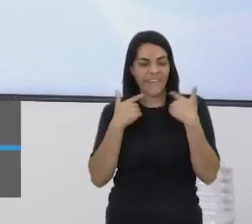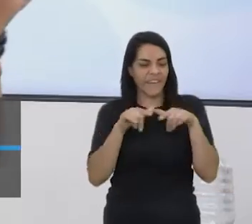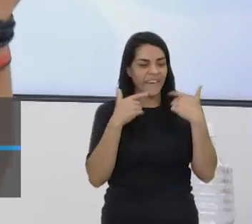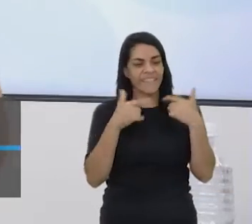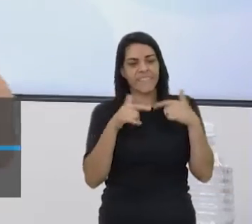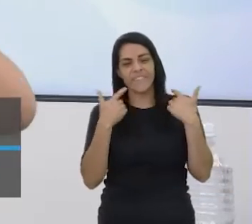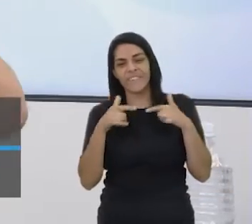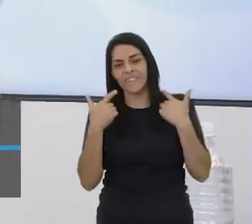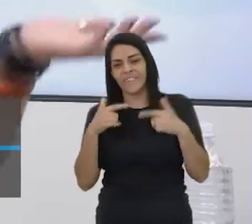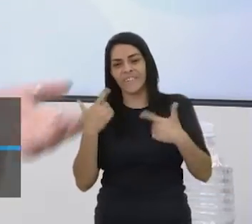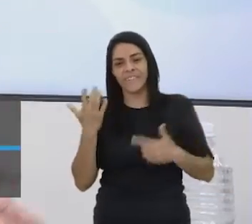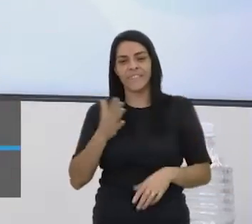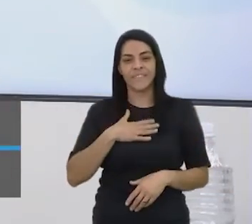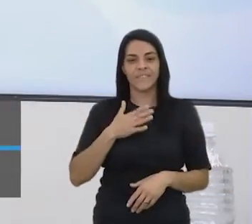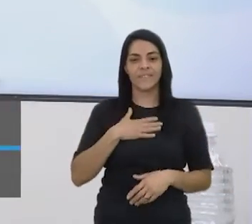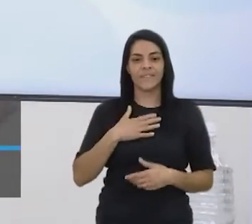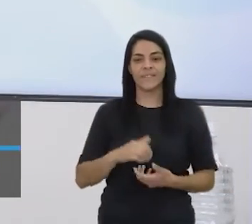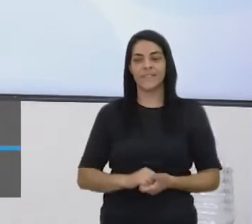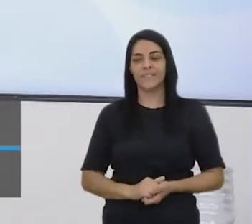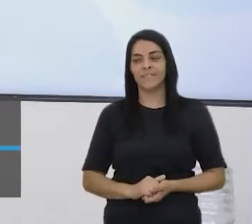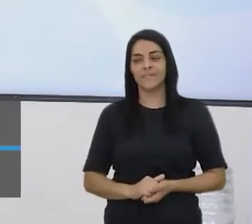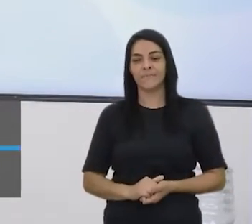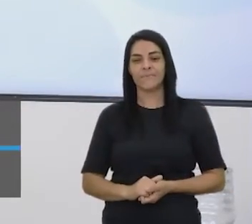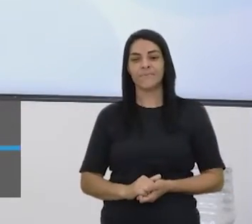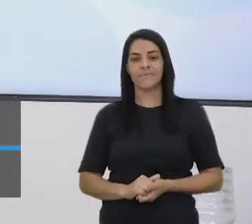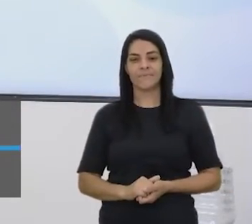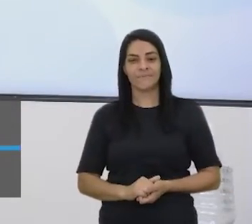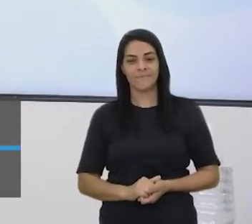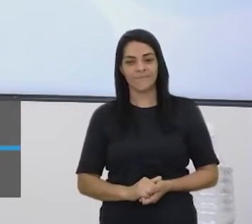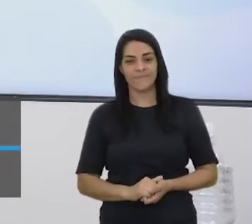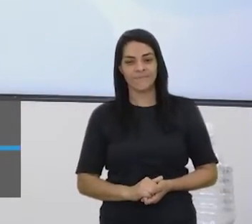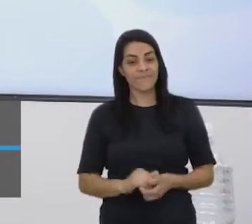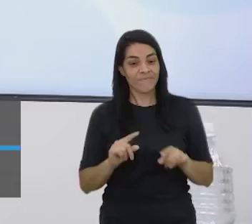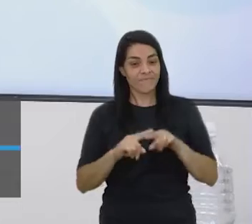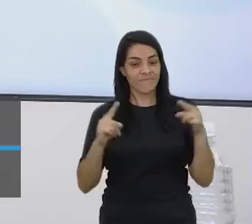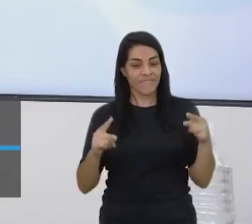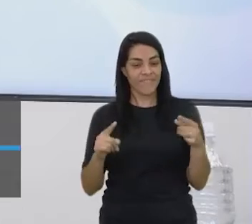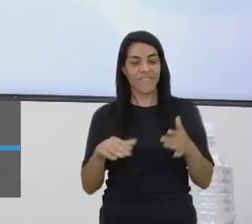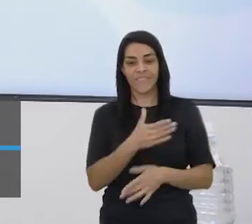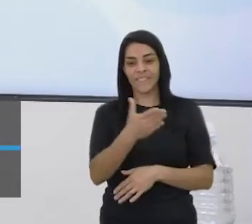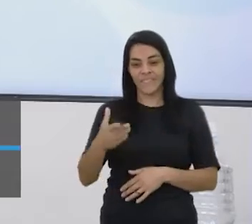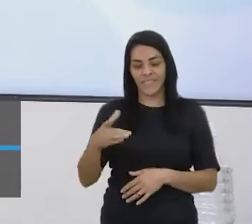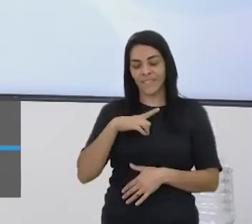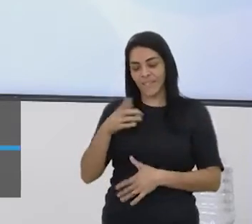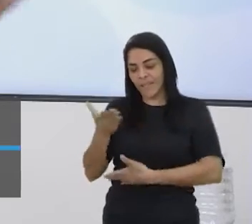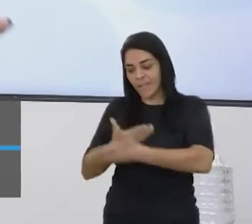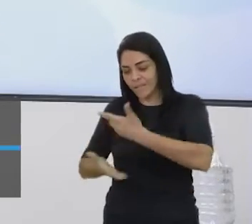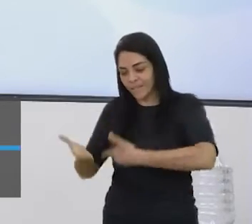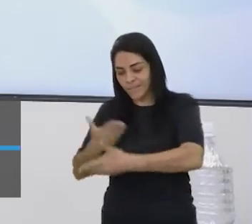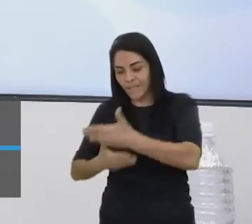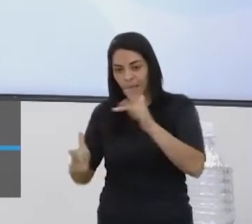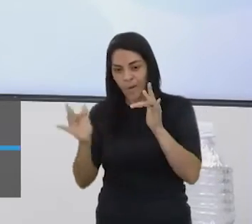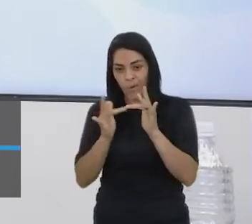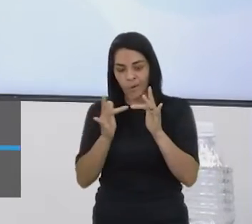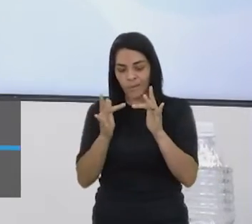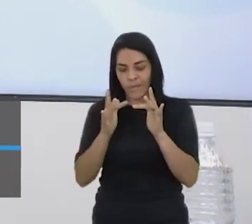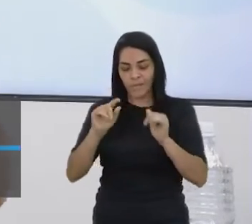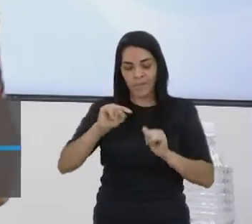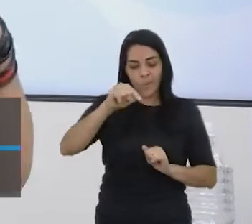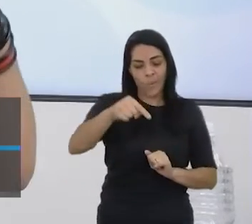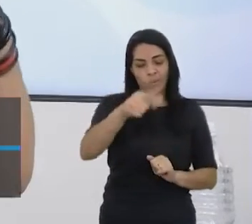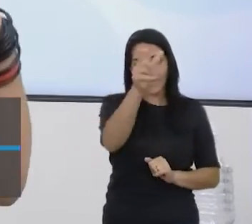se divertindo comigo ou não também acontece mas você tá tendo uma interação você tá tendo contato com outra pessoa